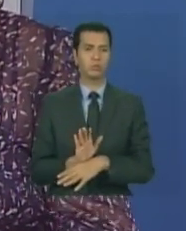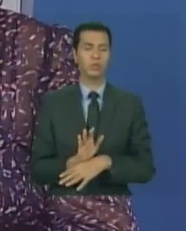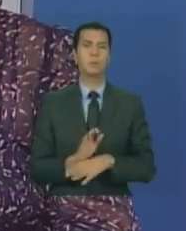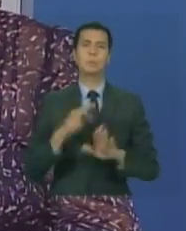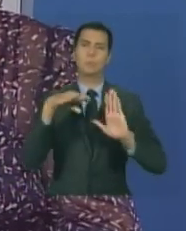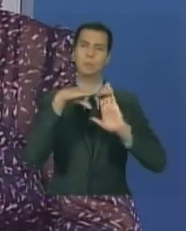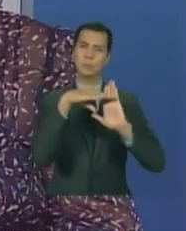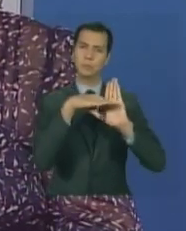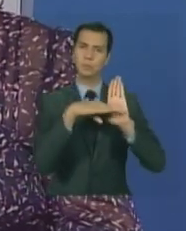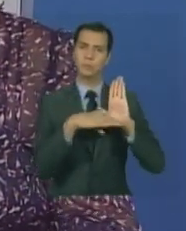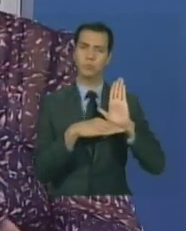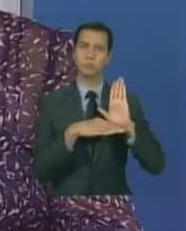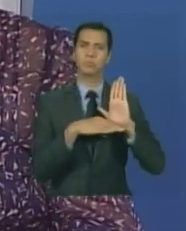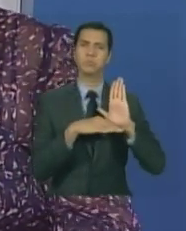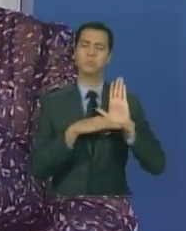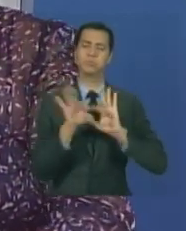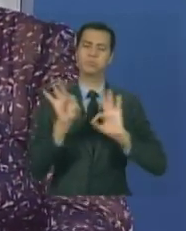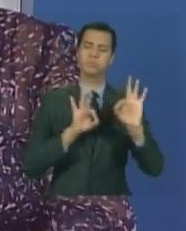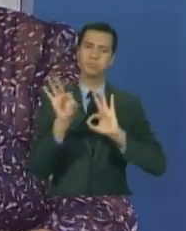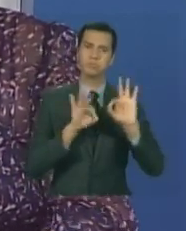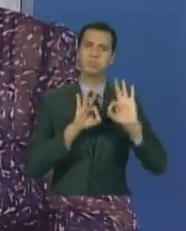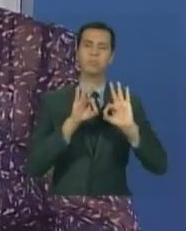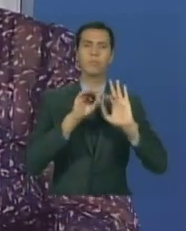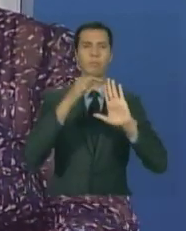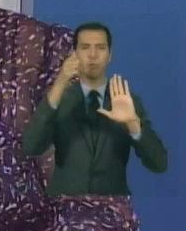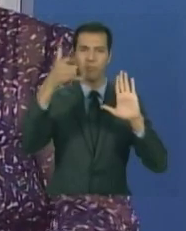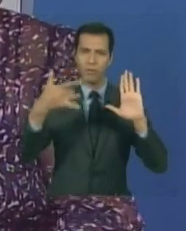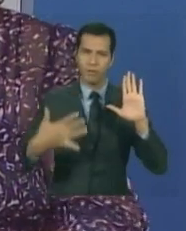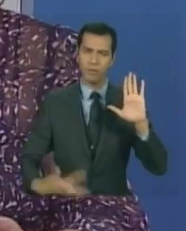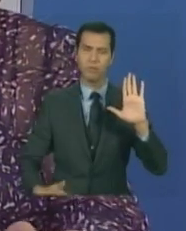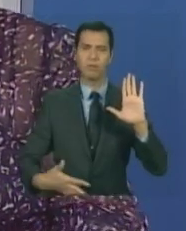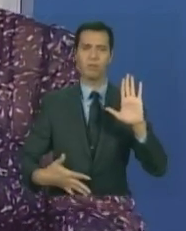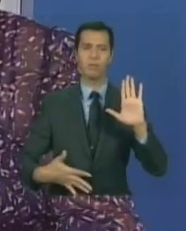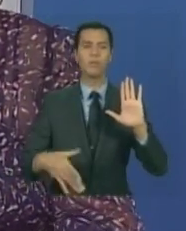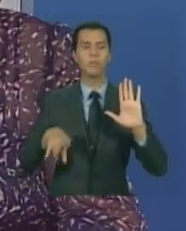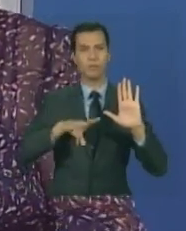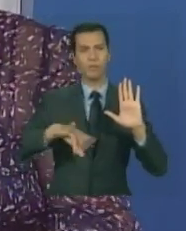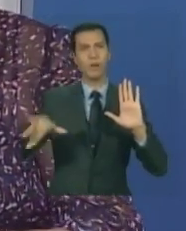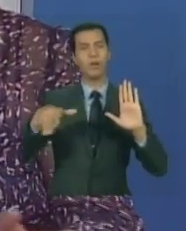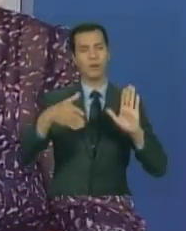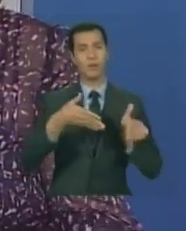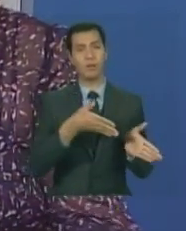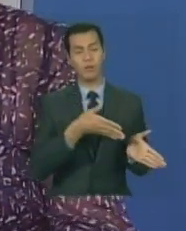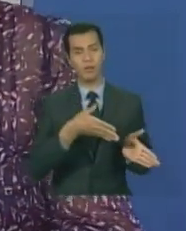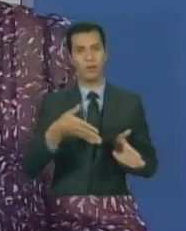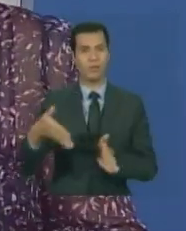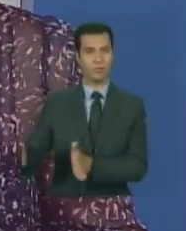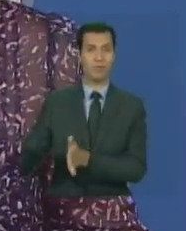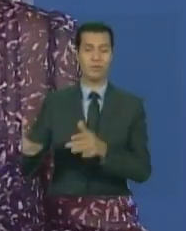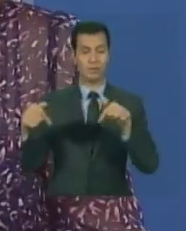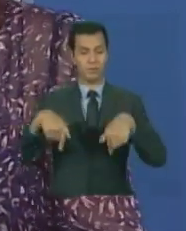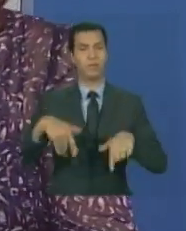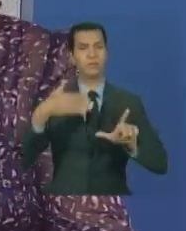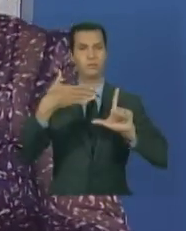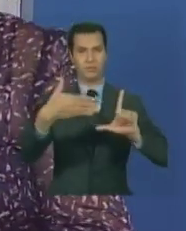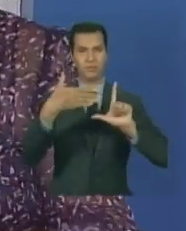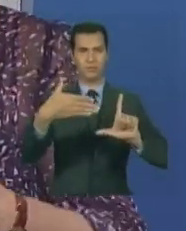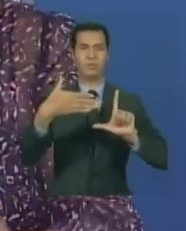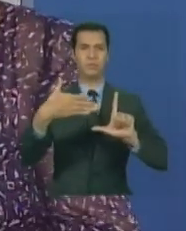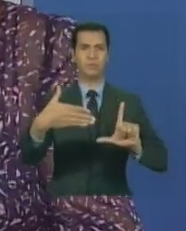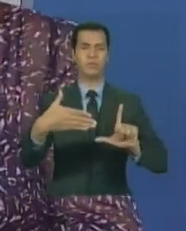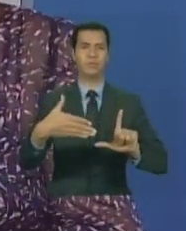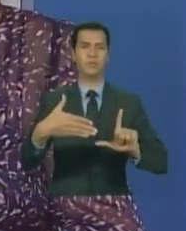todo este processo, nós vamos estar fazendo durante essa nossa teleconferência,